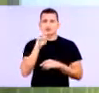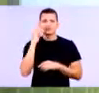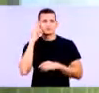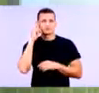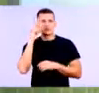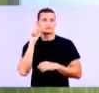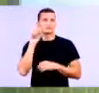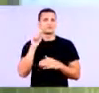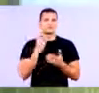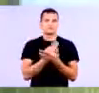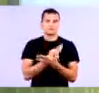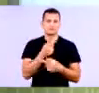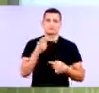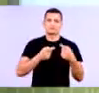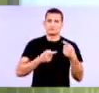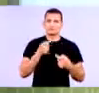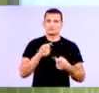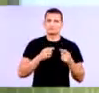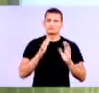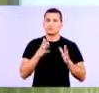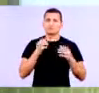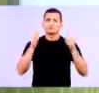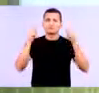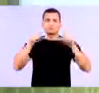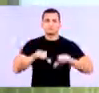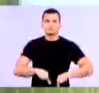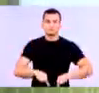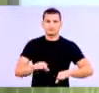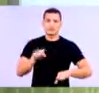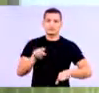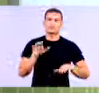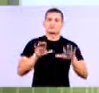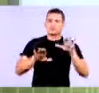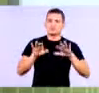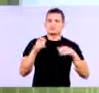Essa política já foi por água abaixo. Esse é